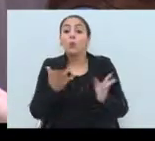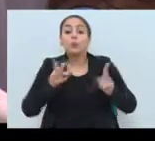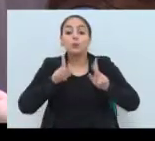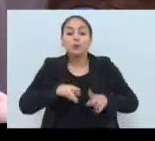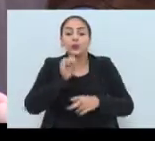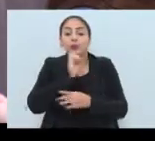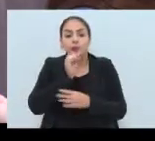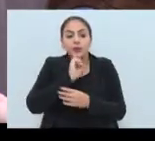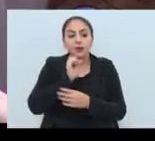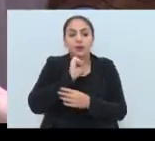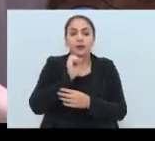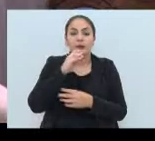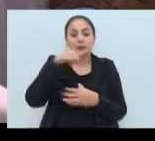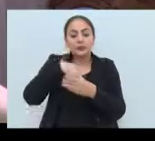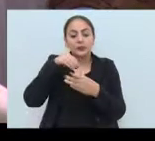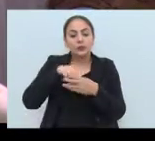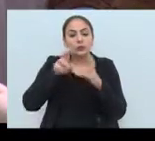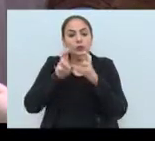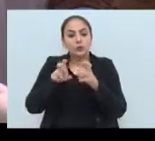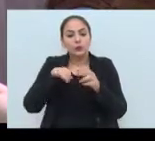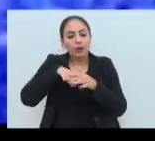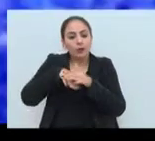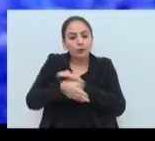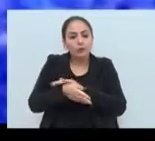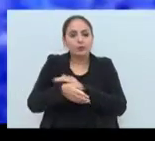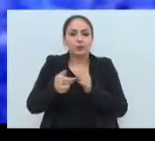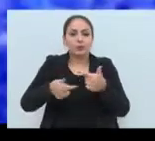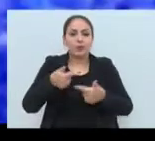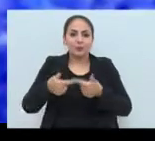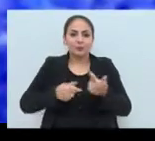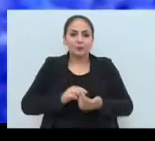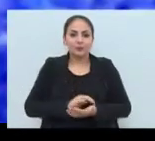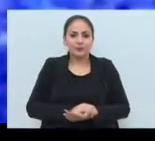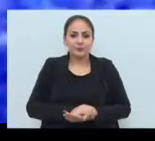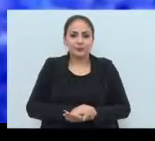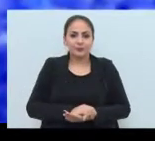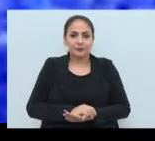andam, quantos estudantes andam, para adequar o serviço.